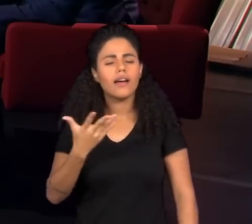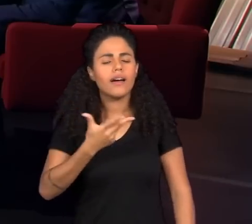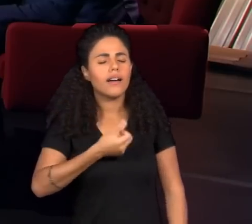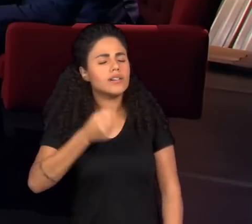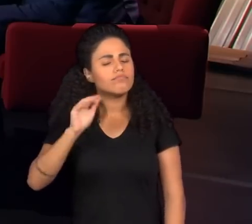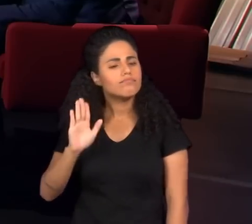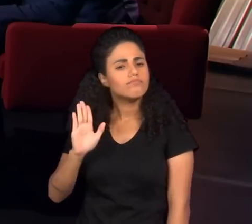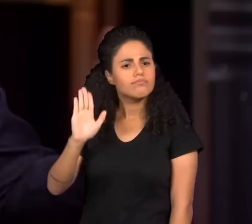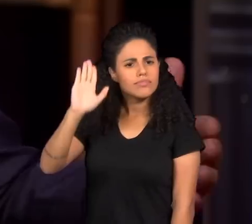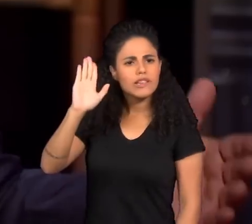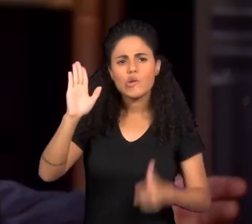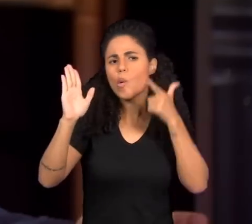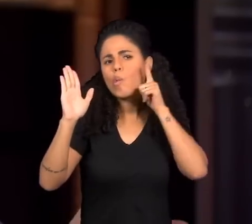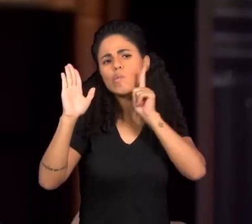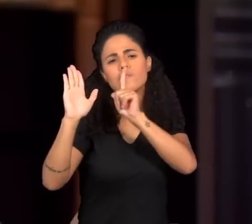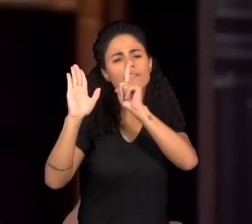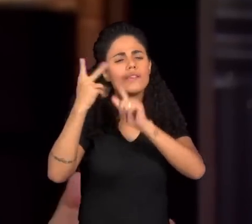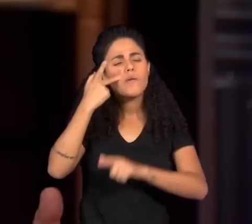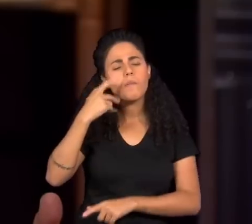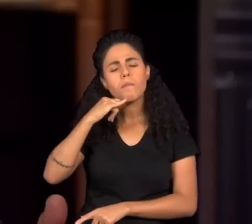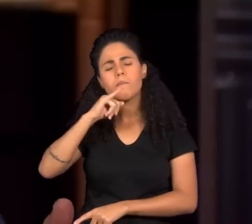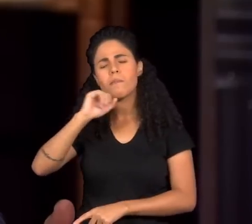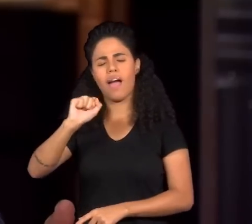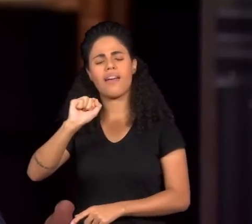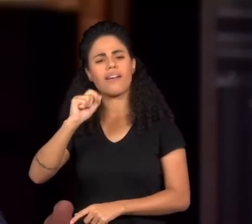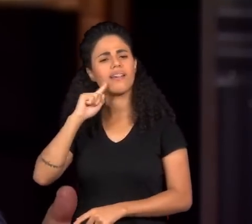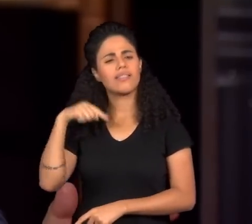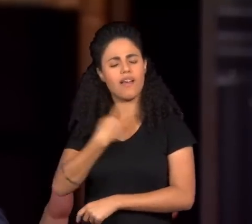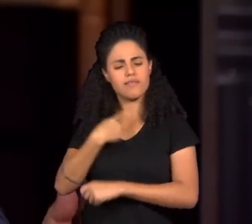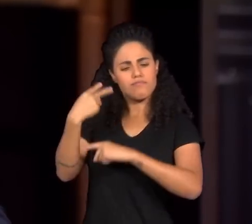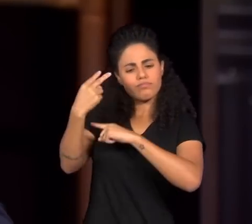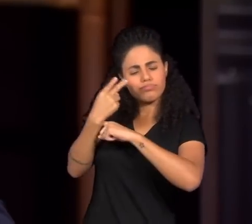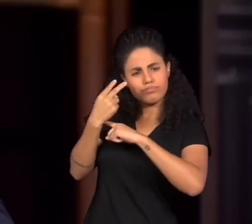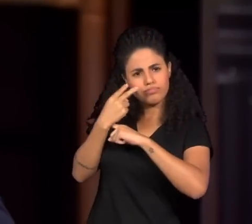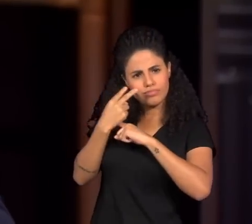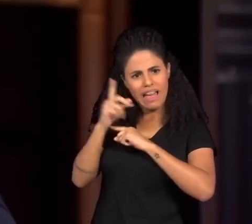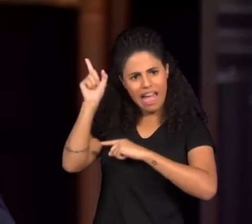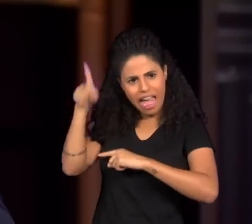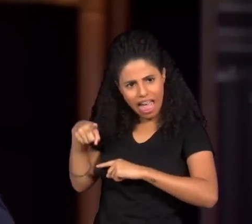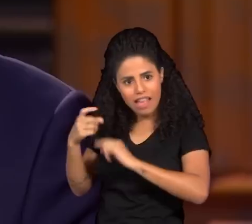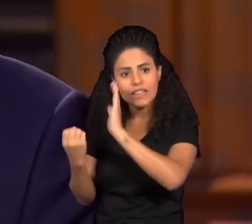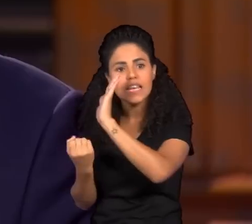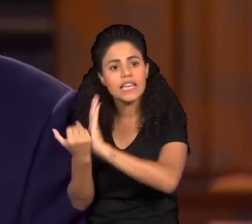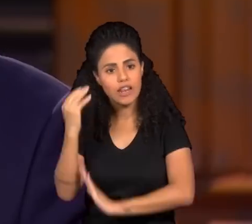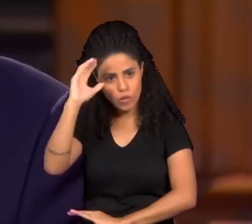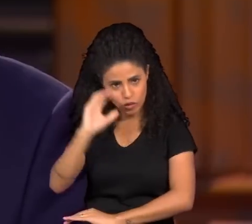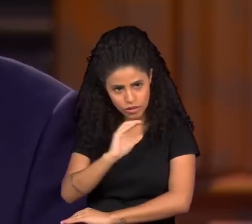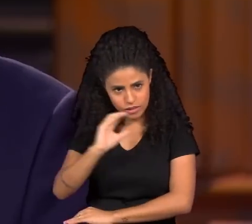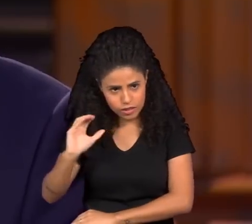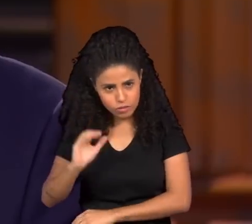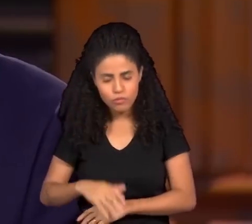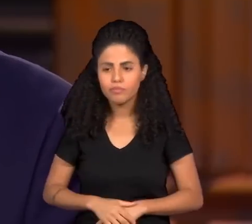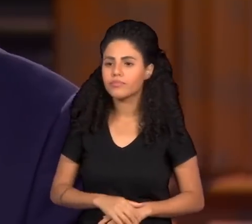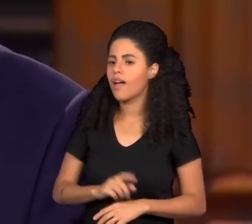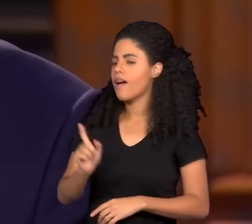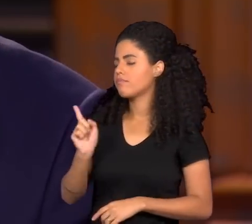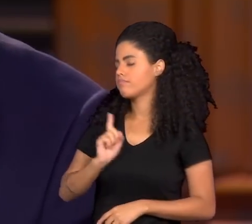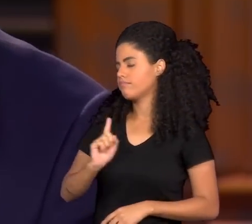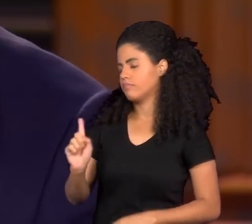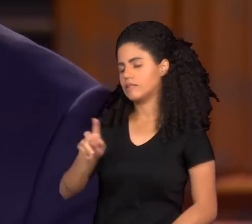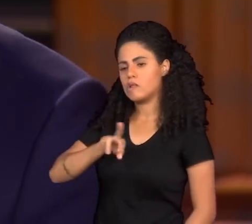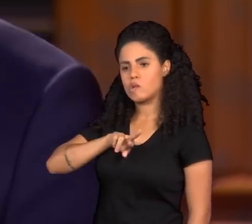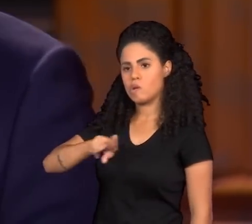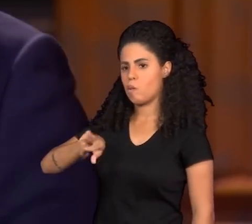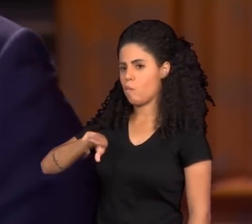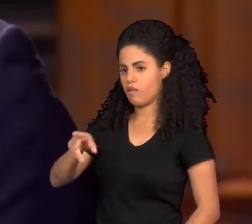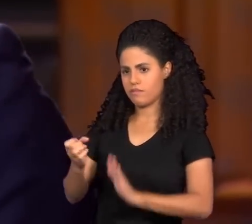pátria, um pai que nos proteja, vem do catolicismo? Absolutamente não. Nosso